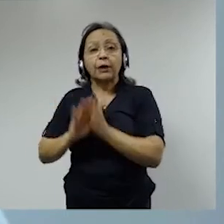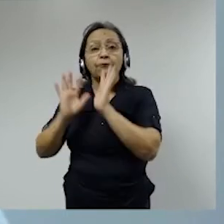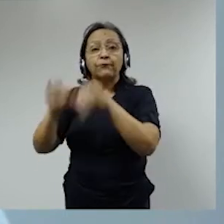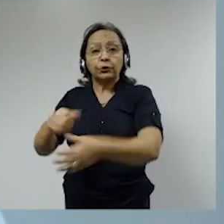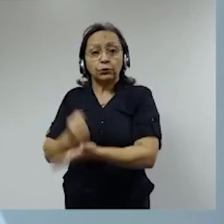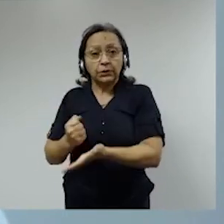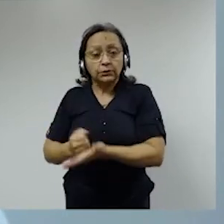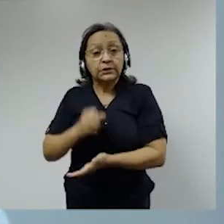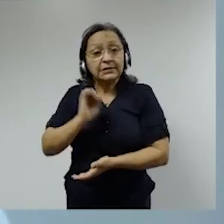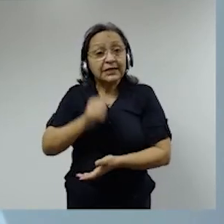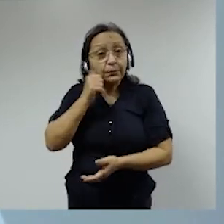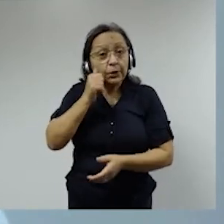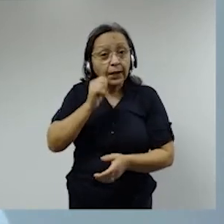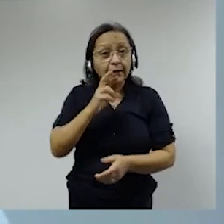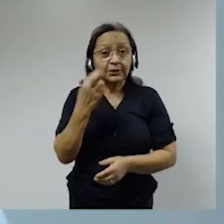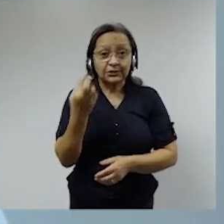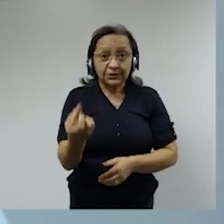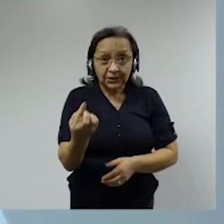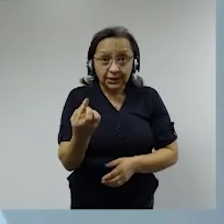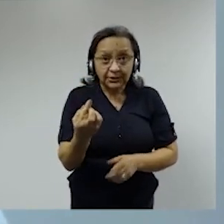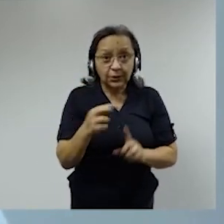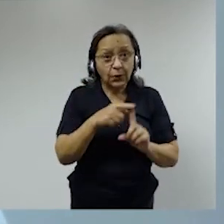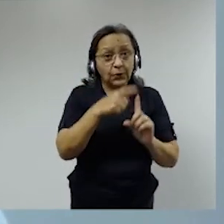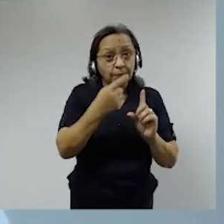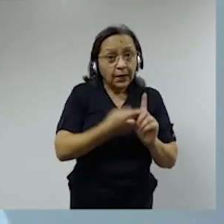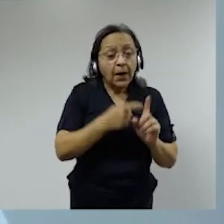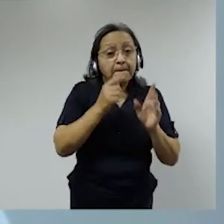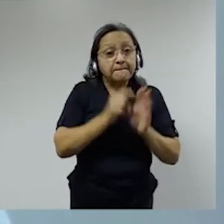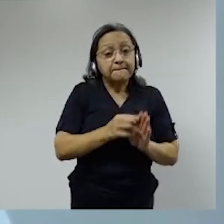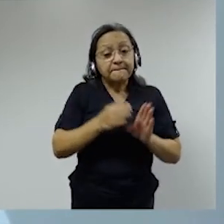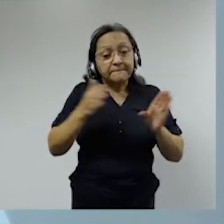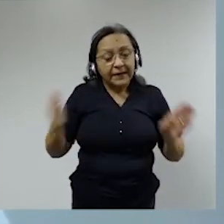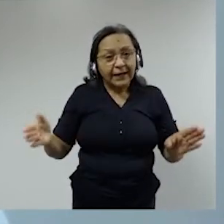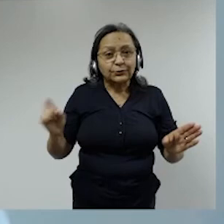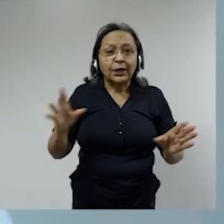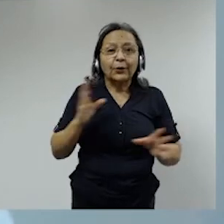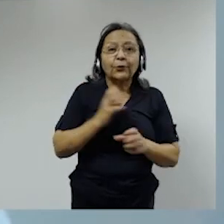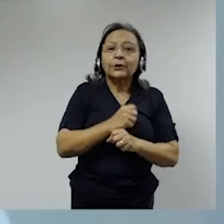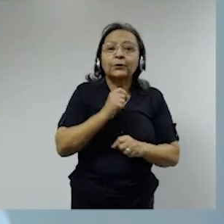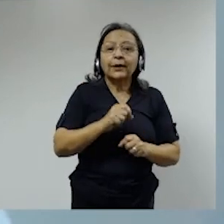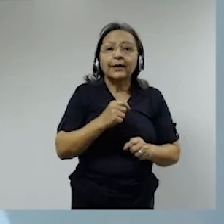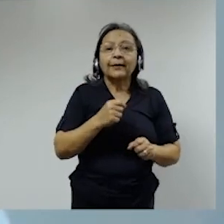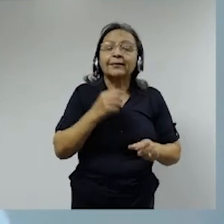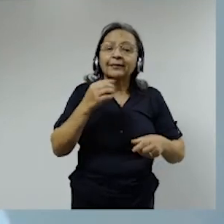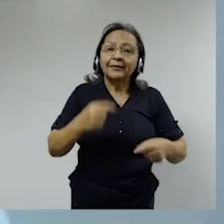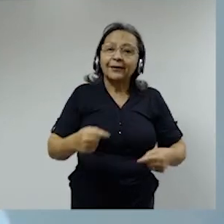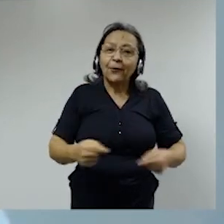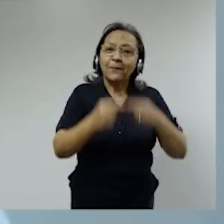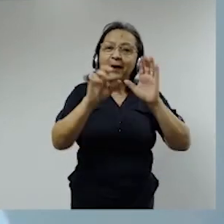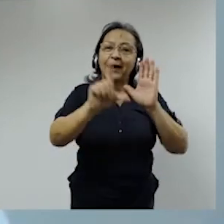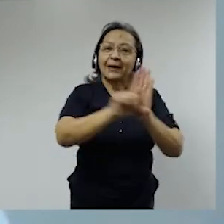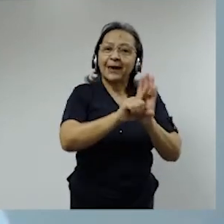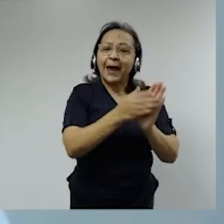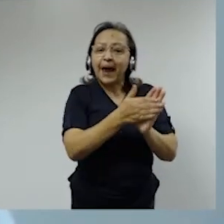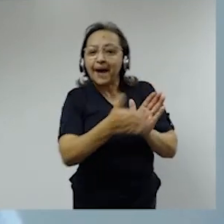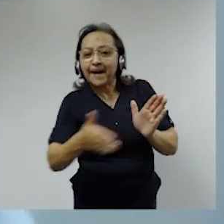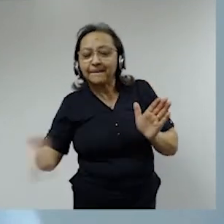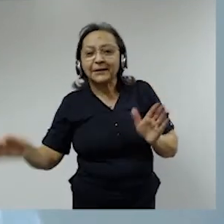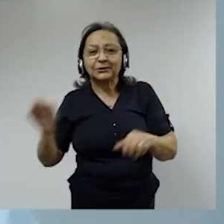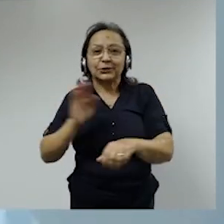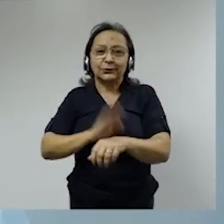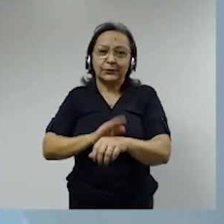for gestante, no entanto, o prazo somente é contado por força da lei a partir do término do período